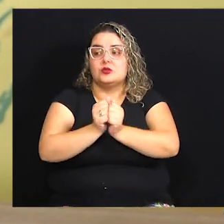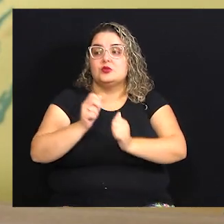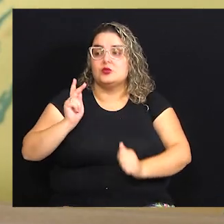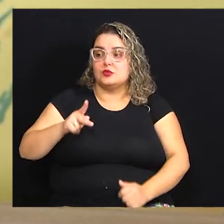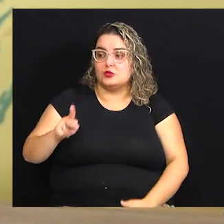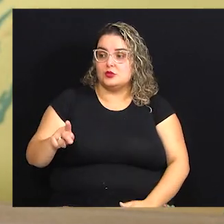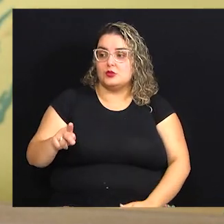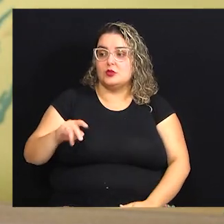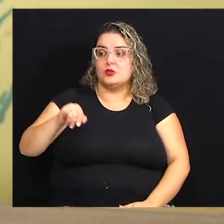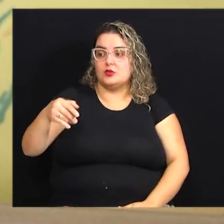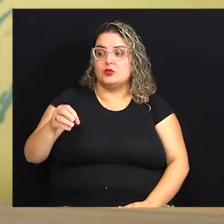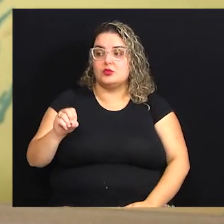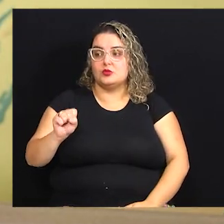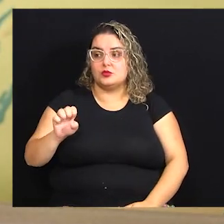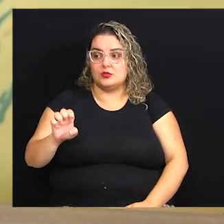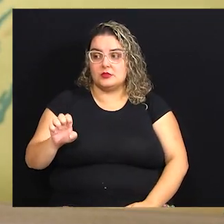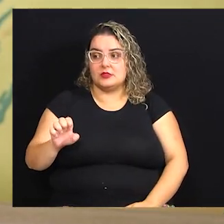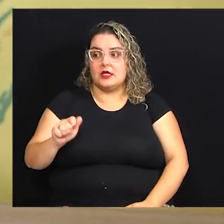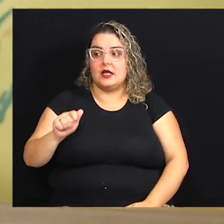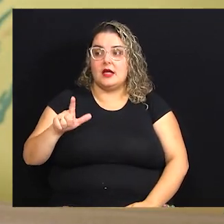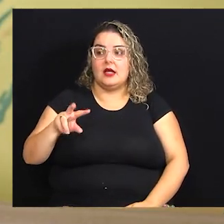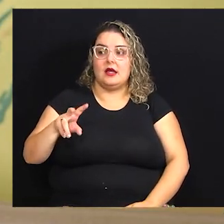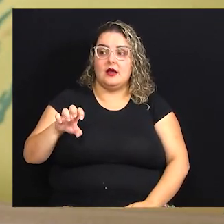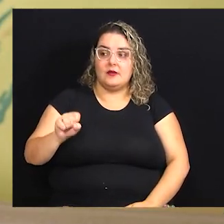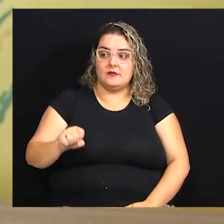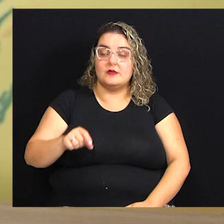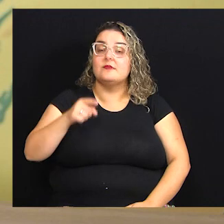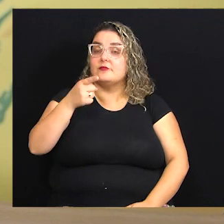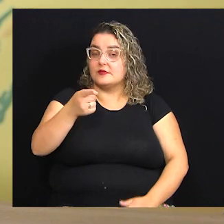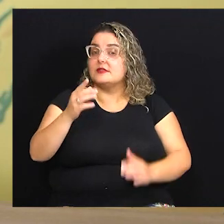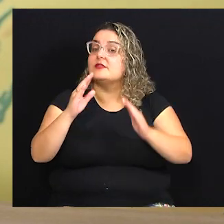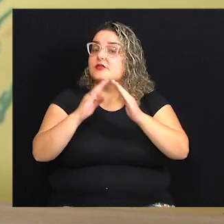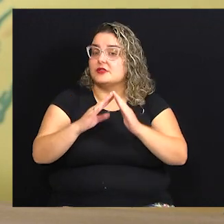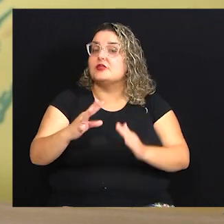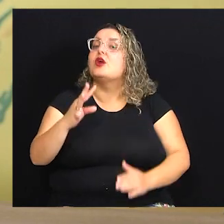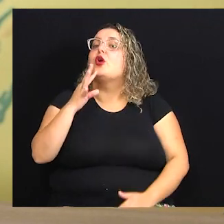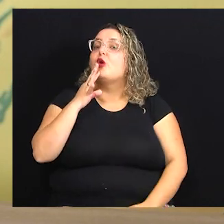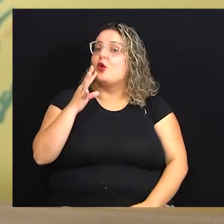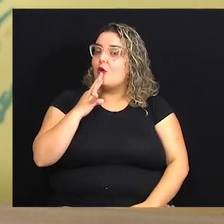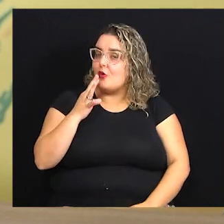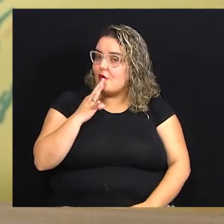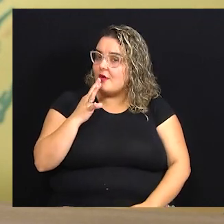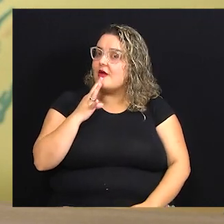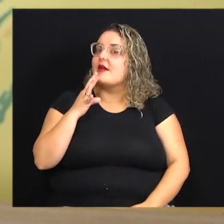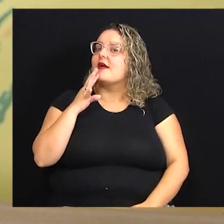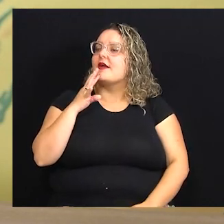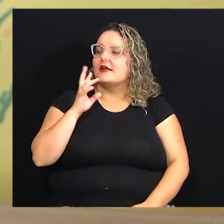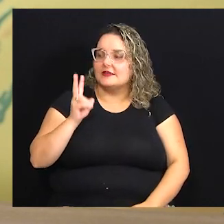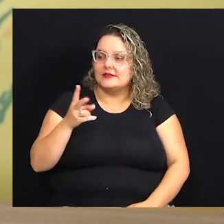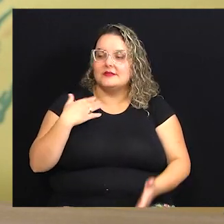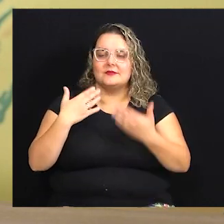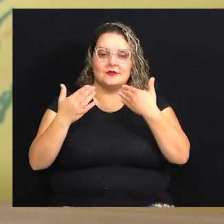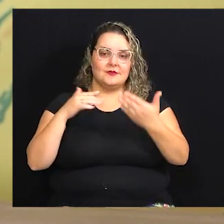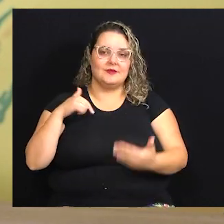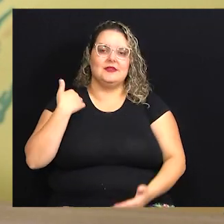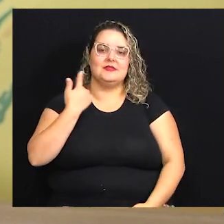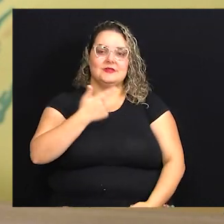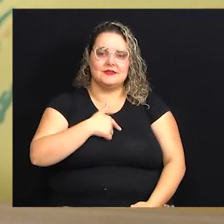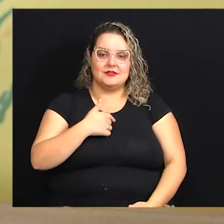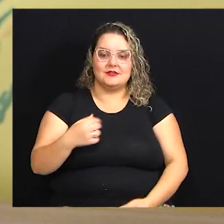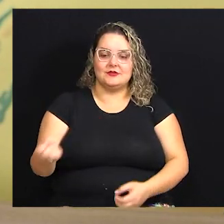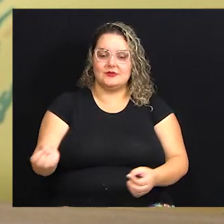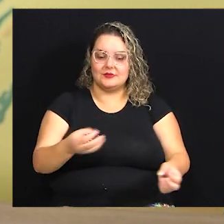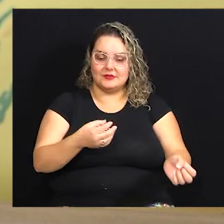com o professor José Alves, que você de casa já conhece muito bem, sempre conversa conosco,